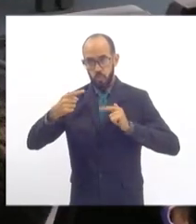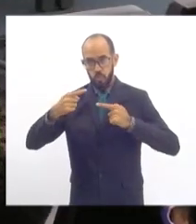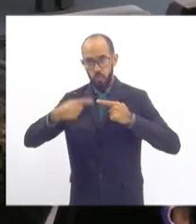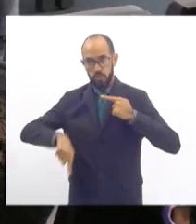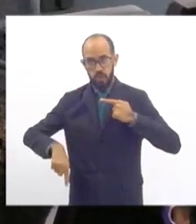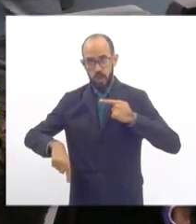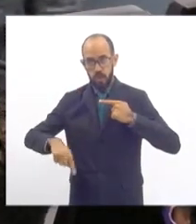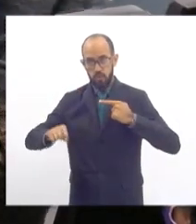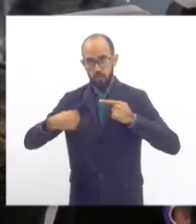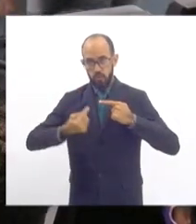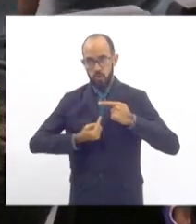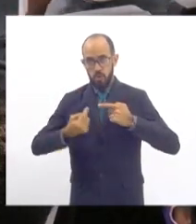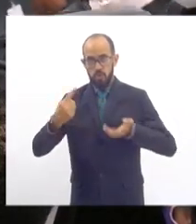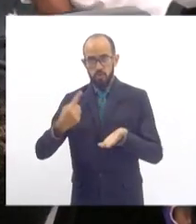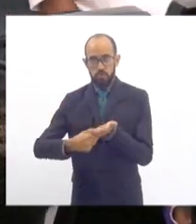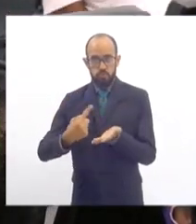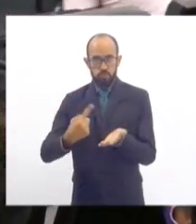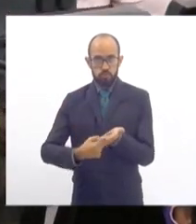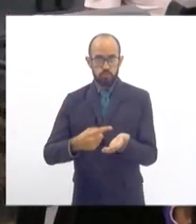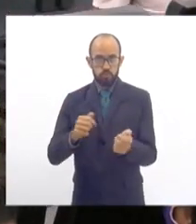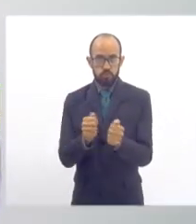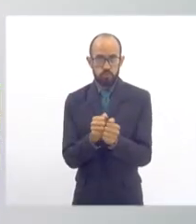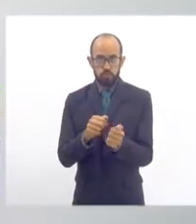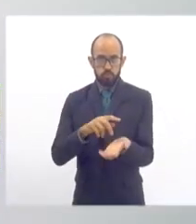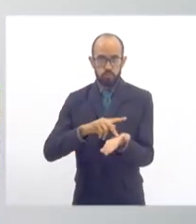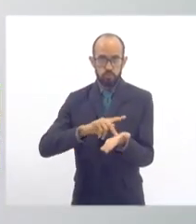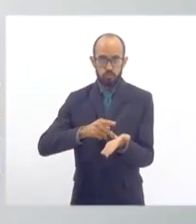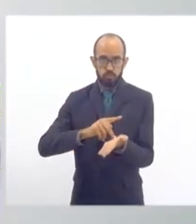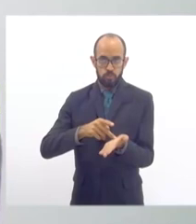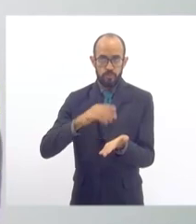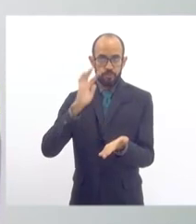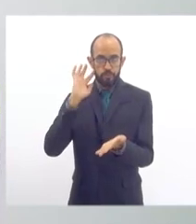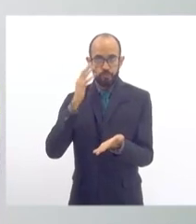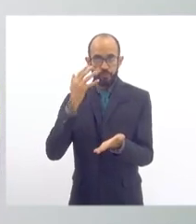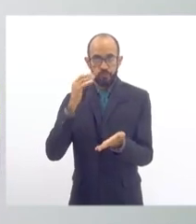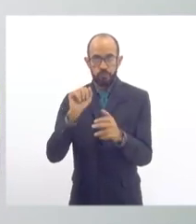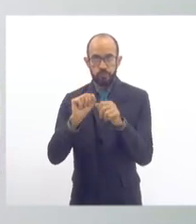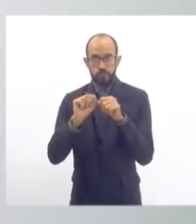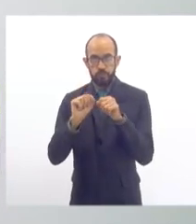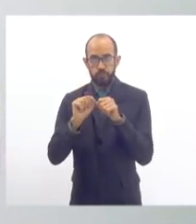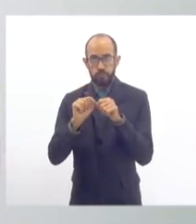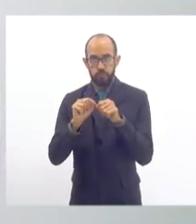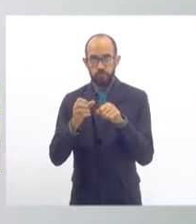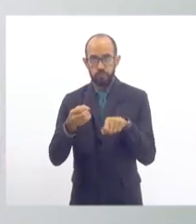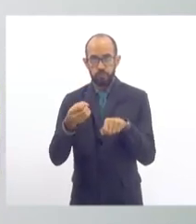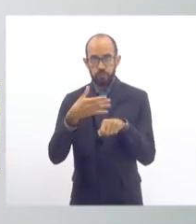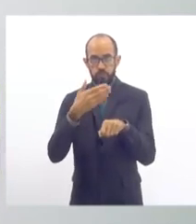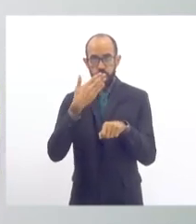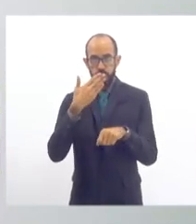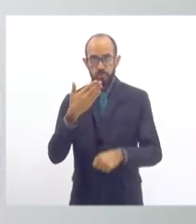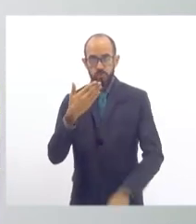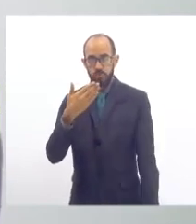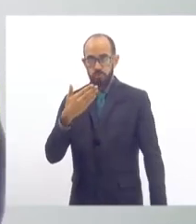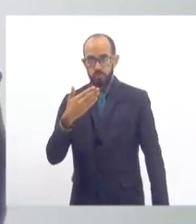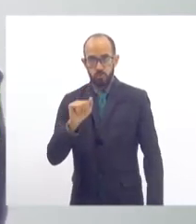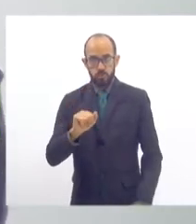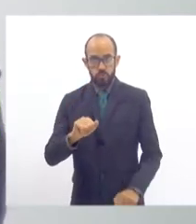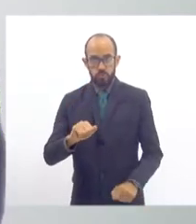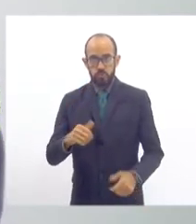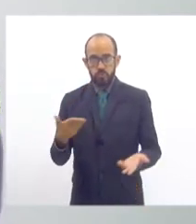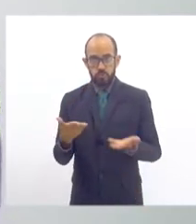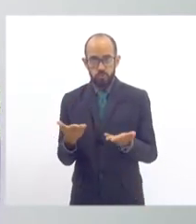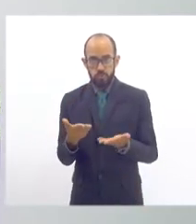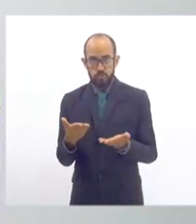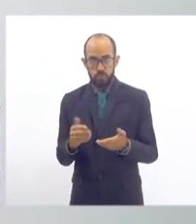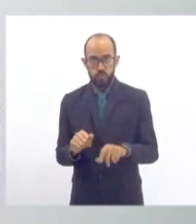em comum acordo com o sindicato, resolveu fazer um novo requerimento, dessa vez com